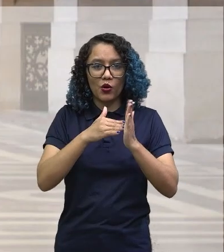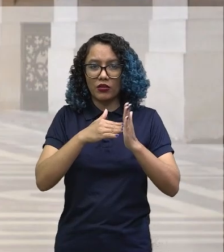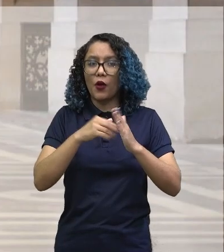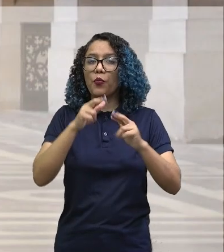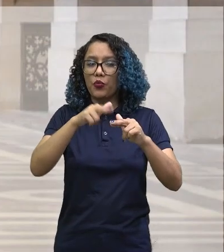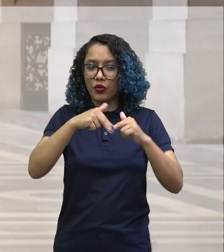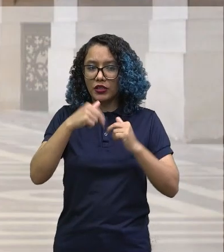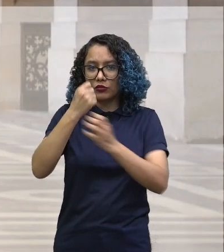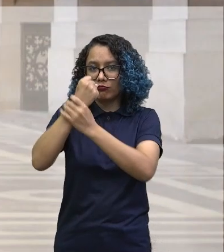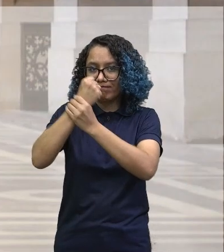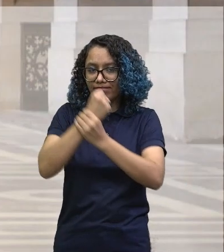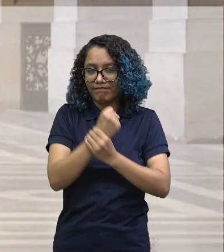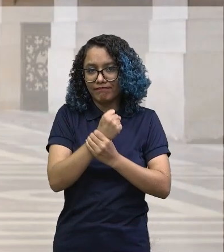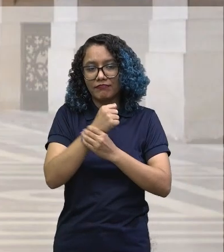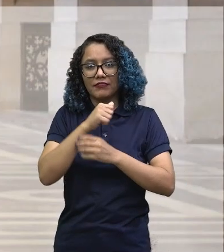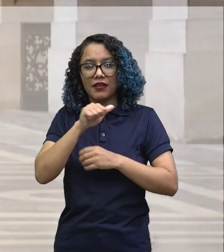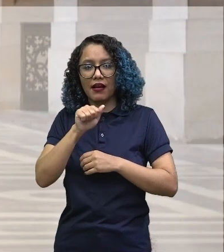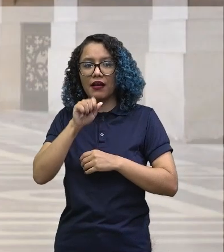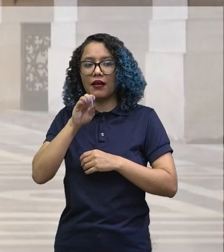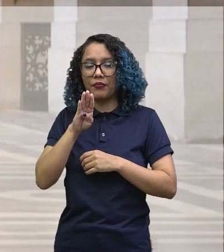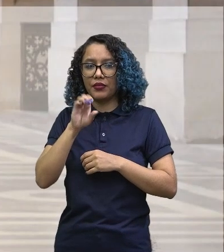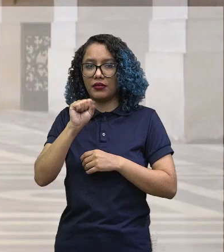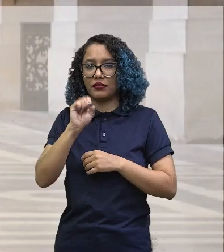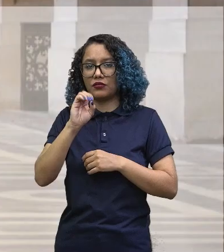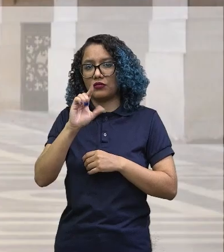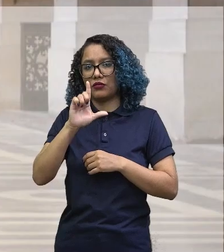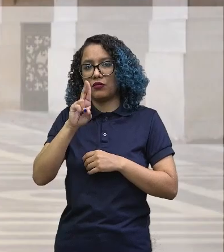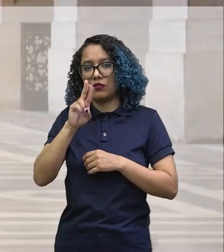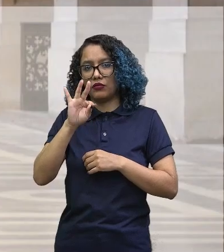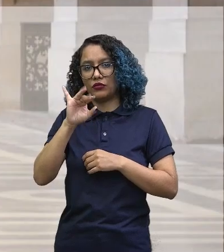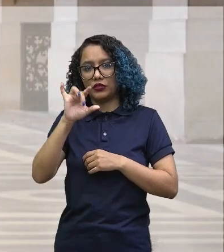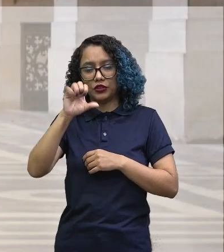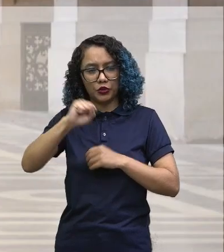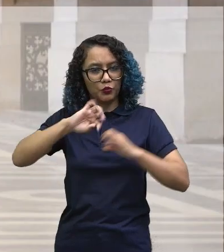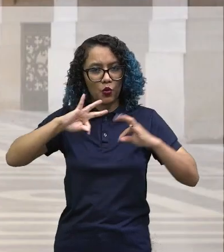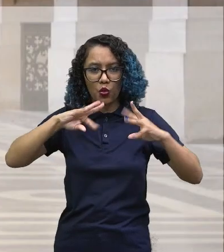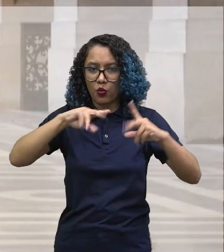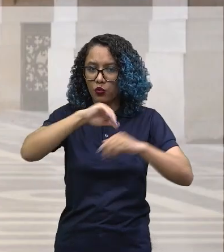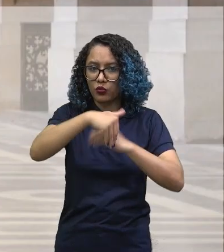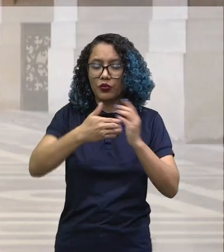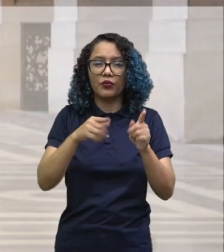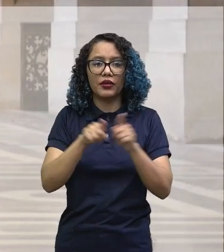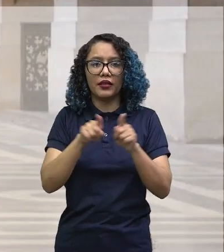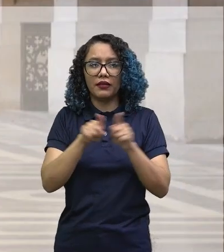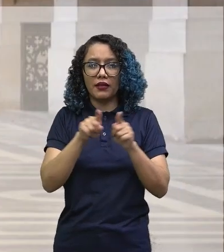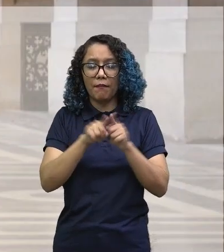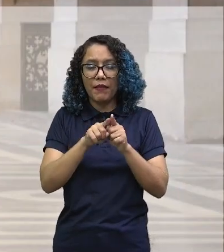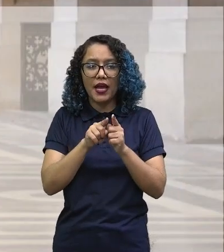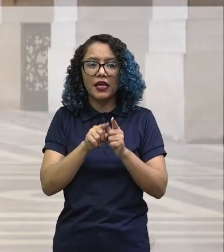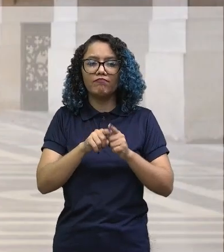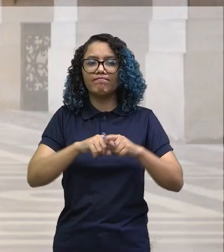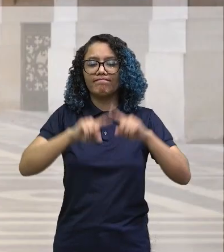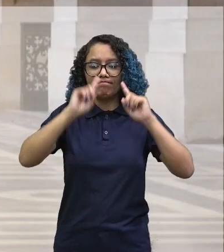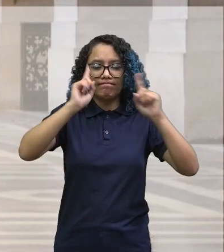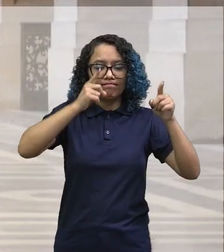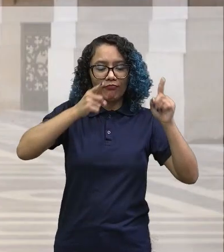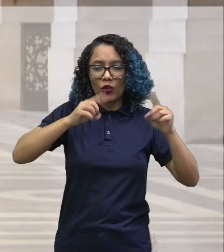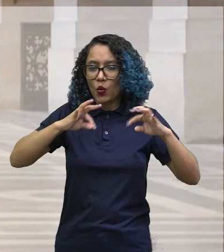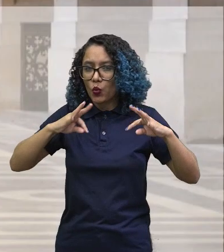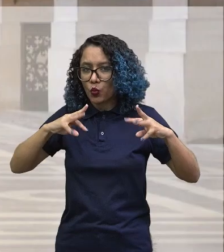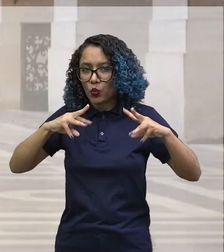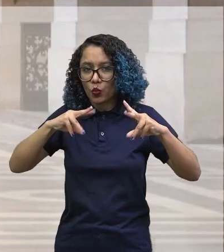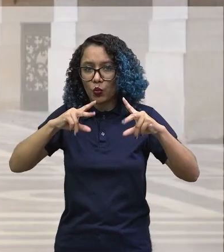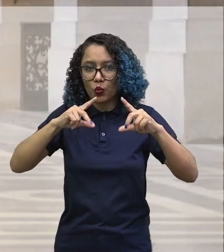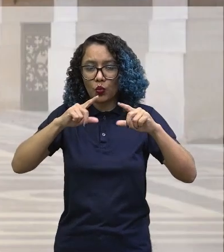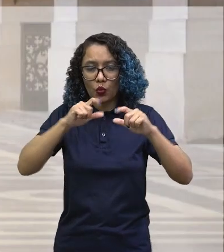certo? E, além disso, era uma autoridade ilimitada sobre todos os aspectos